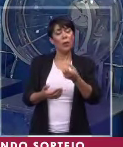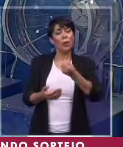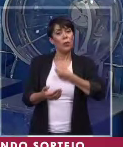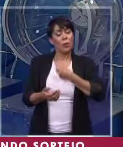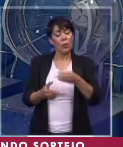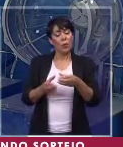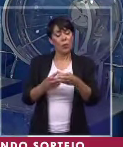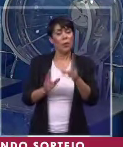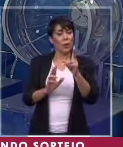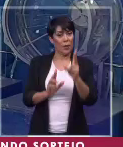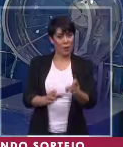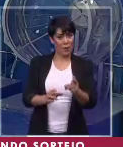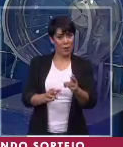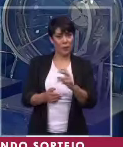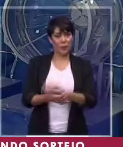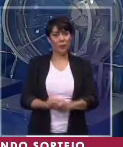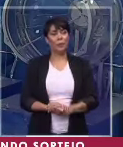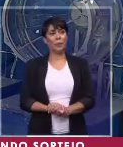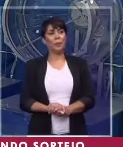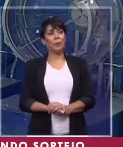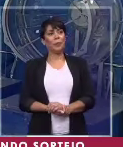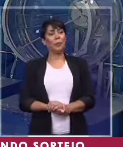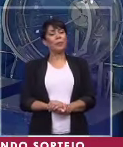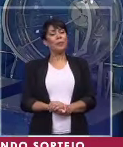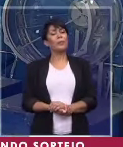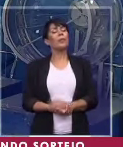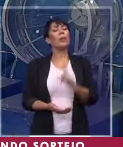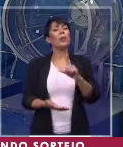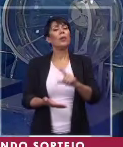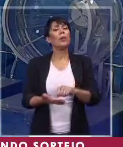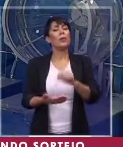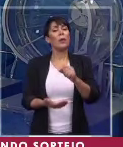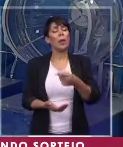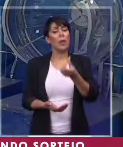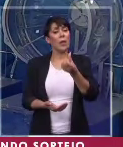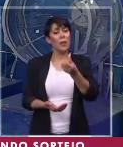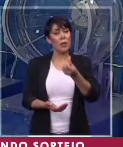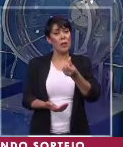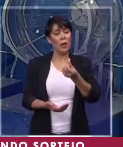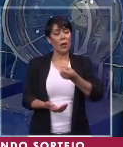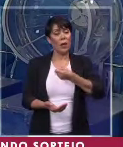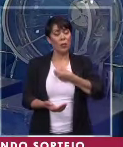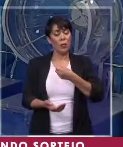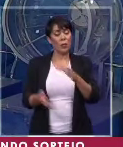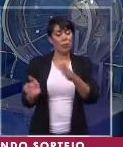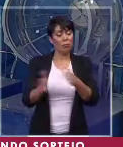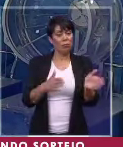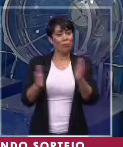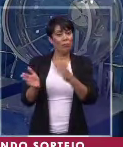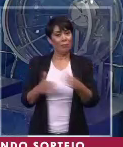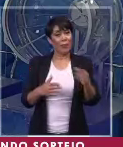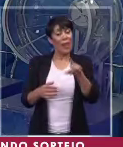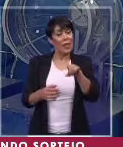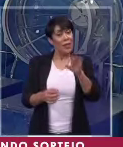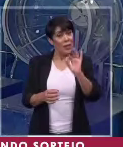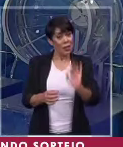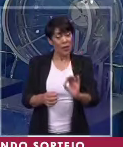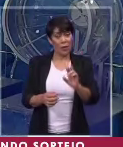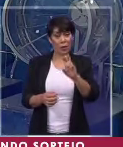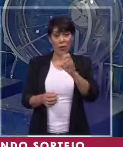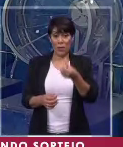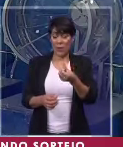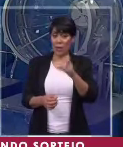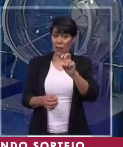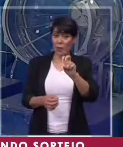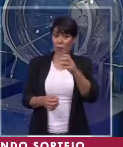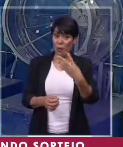de números do primeiro sorteio da Dupla Sena. Serão sorteados seis números em cada um dos sorteios e se acertar 6,